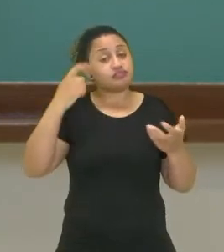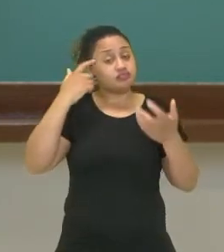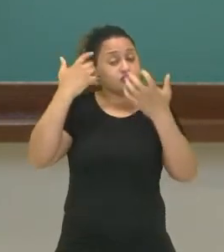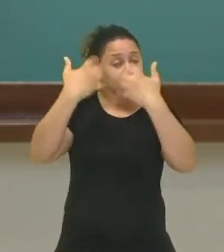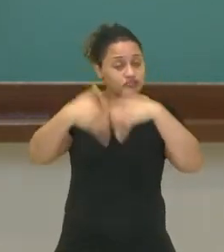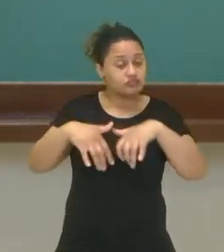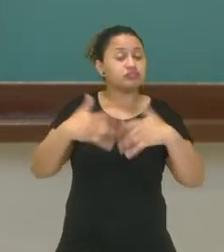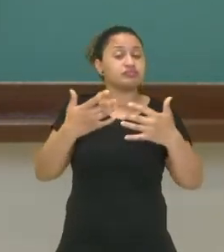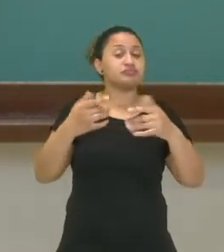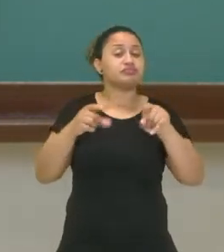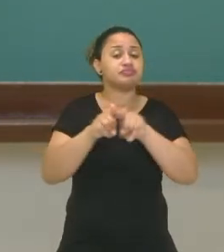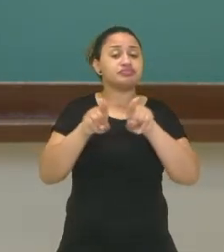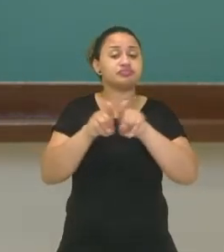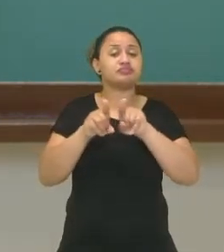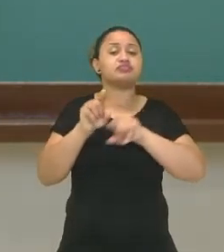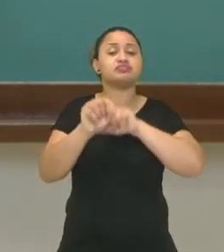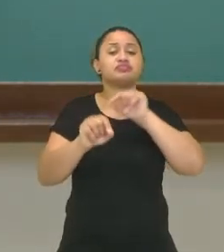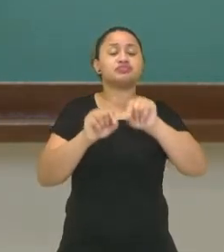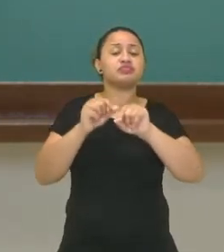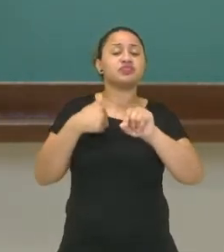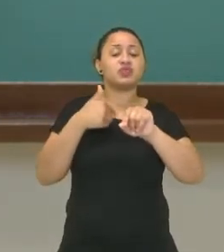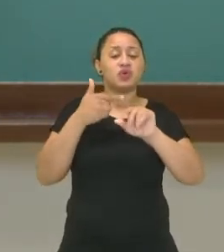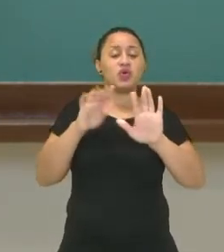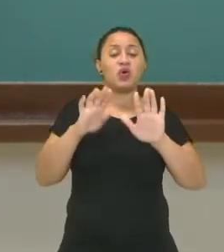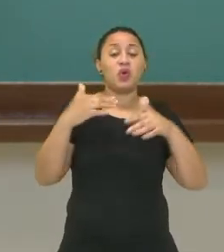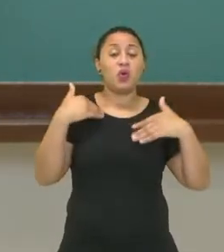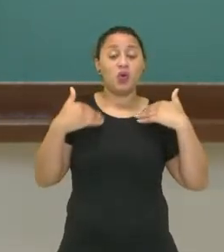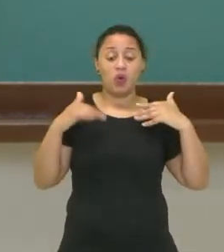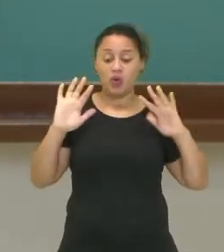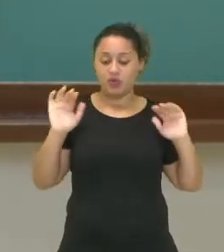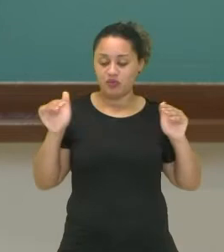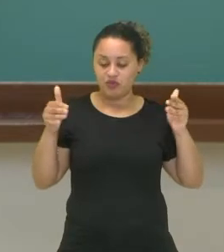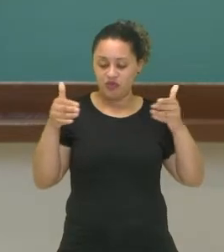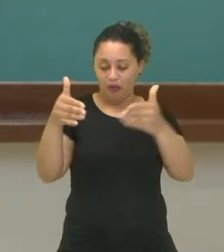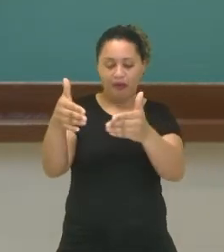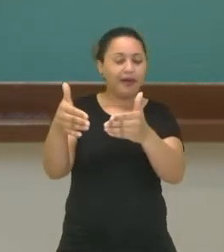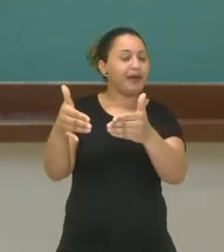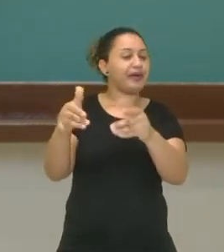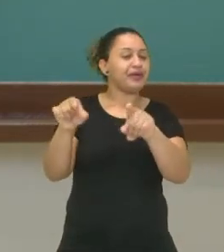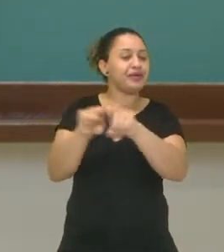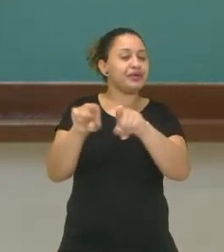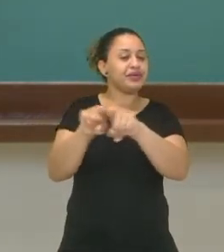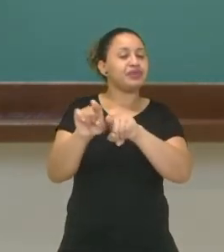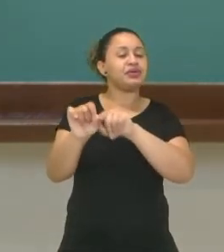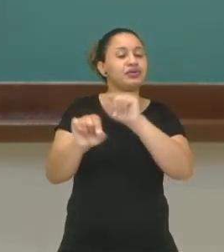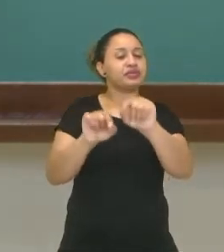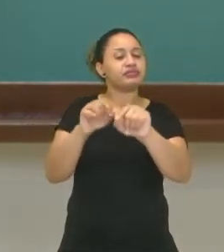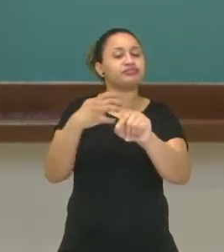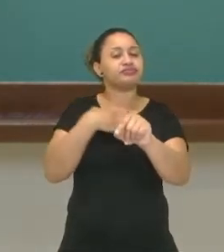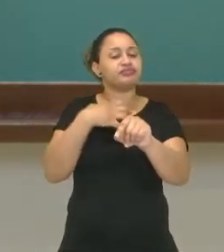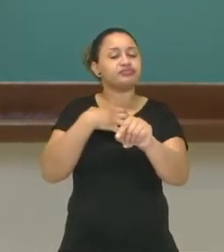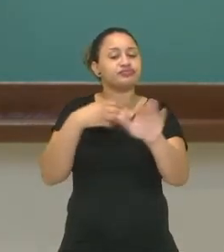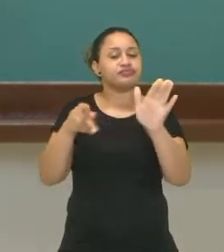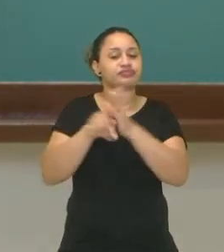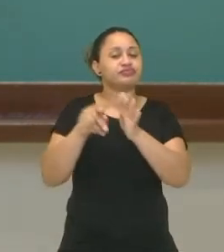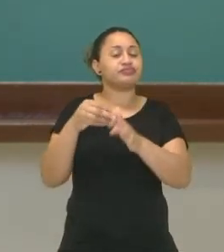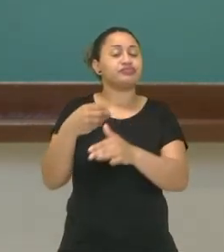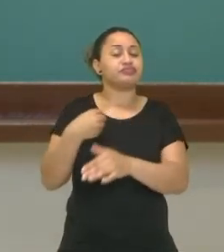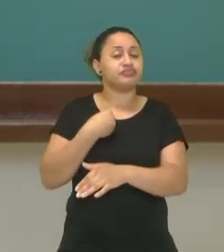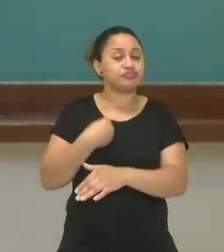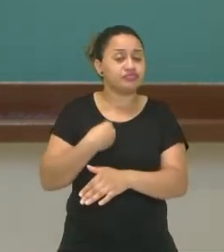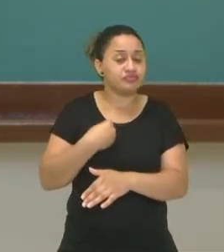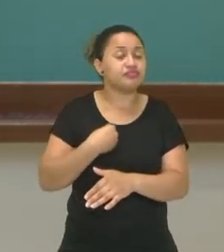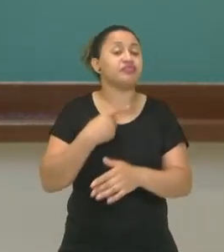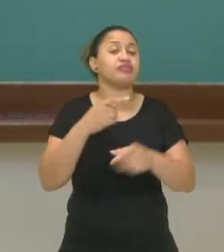eles cultuavam o corpo, eles cultuavam essa forma de vida, essas